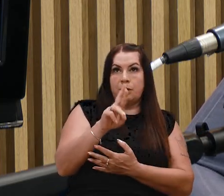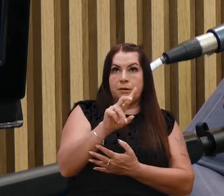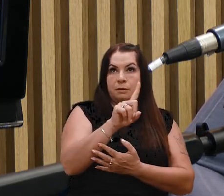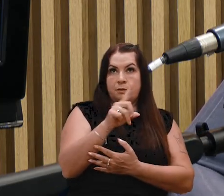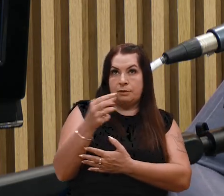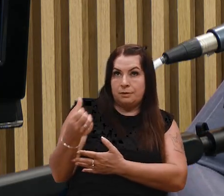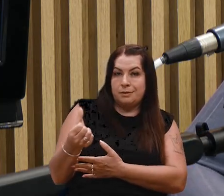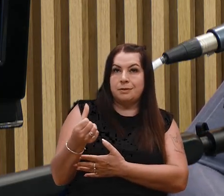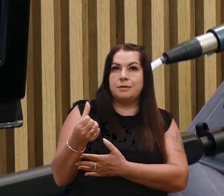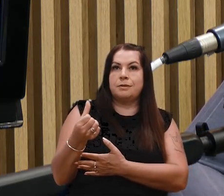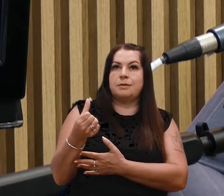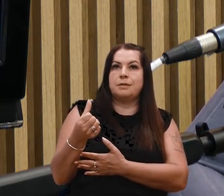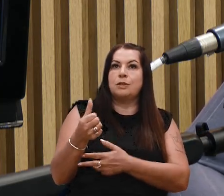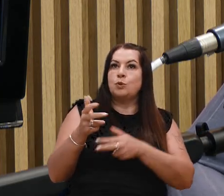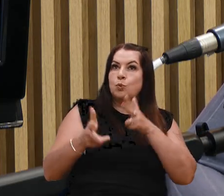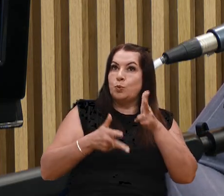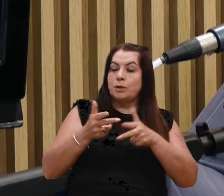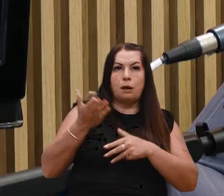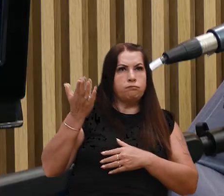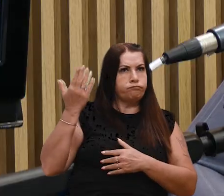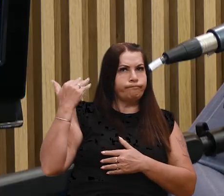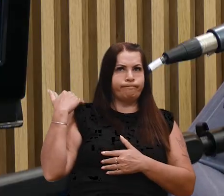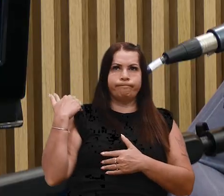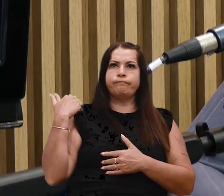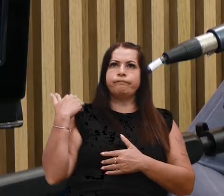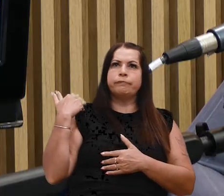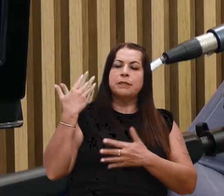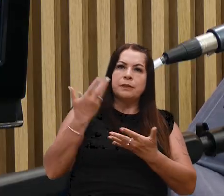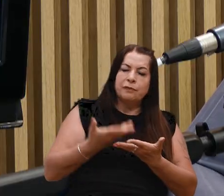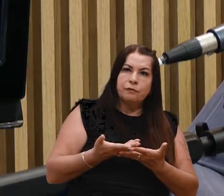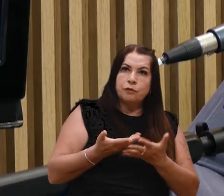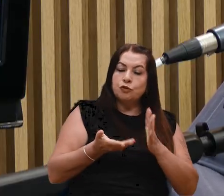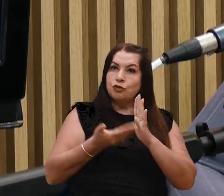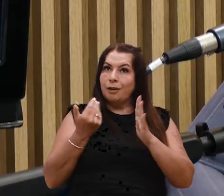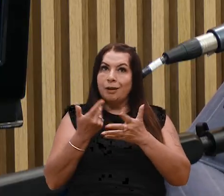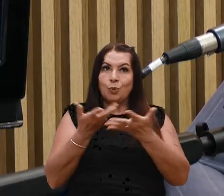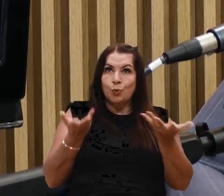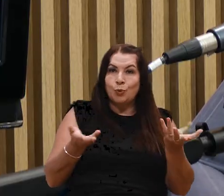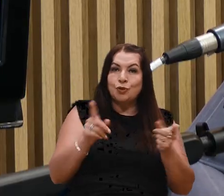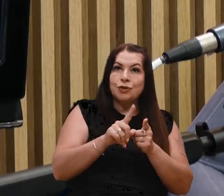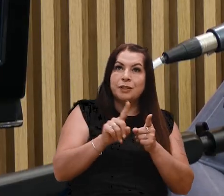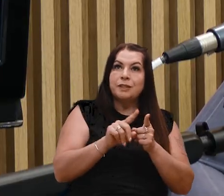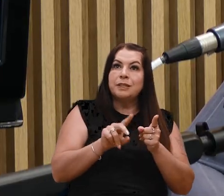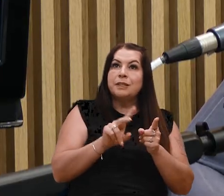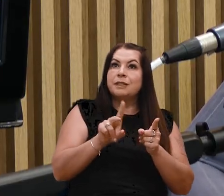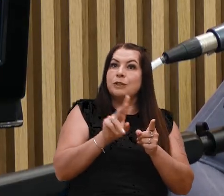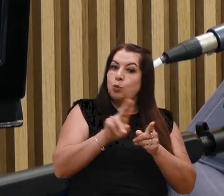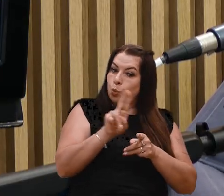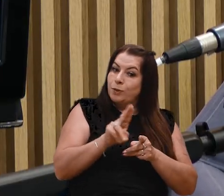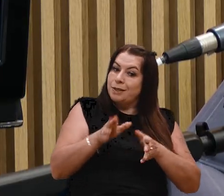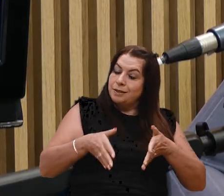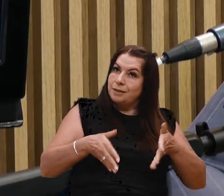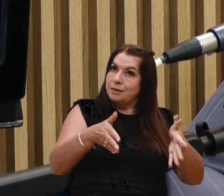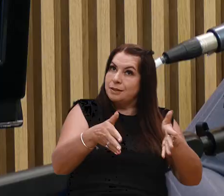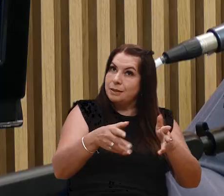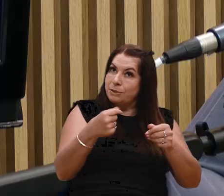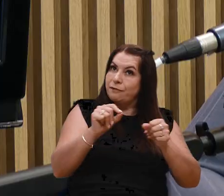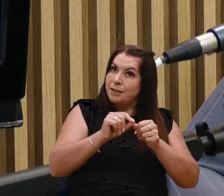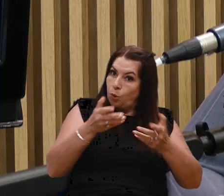BR-116, o trem que tínhamos no passado foram decididos, né, e hoje a gente usufrui dessas estradas, e a gente precisa fazer